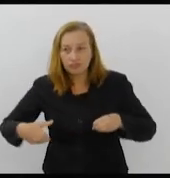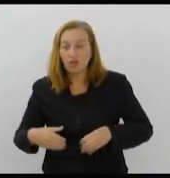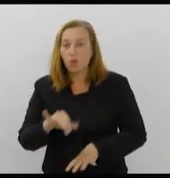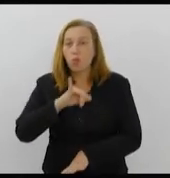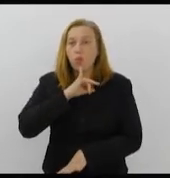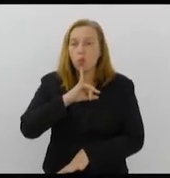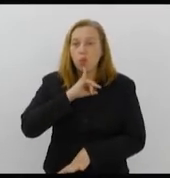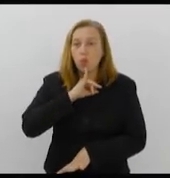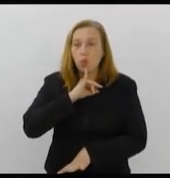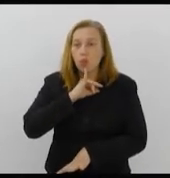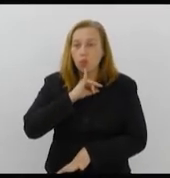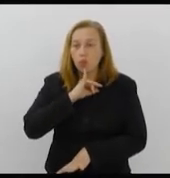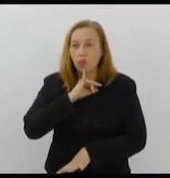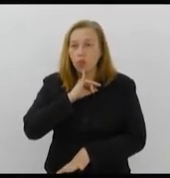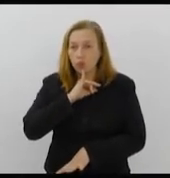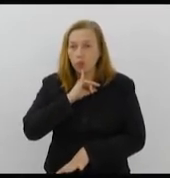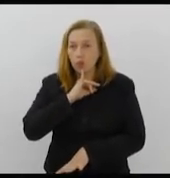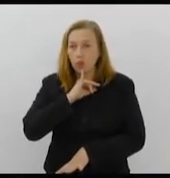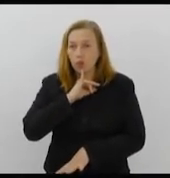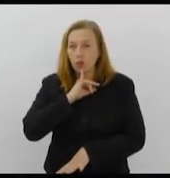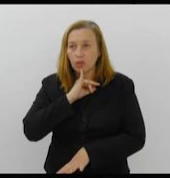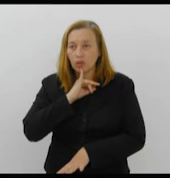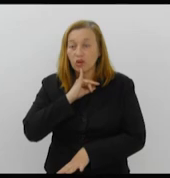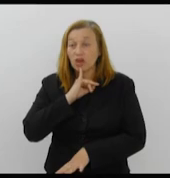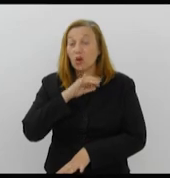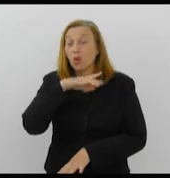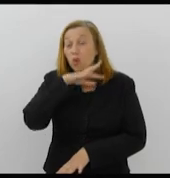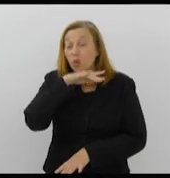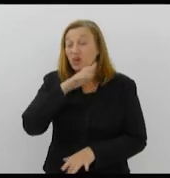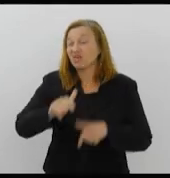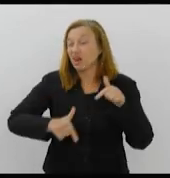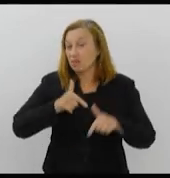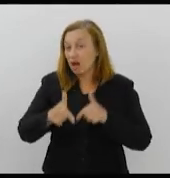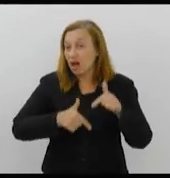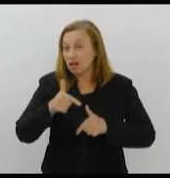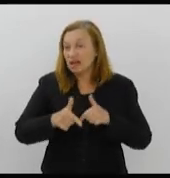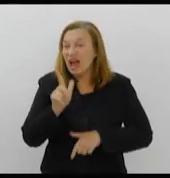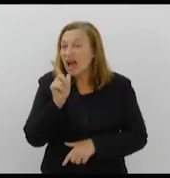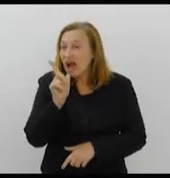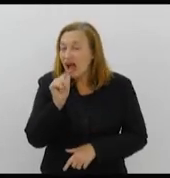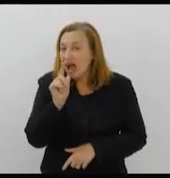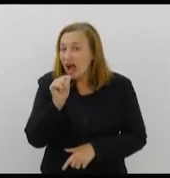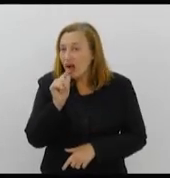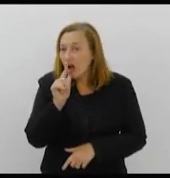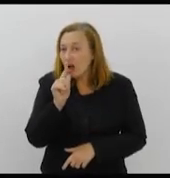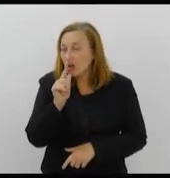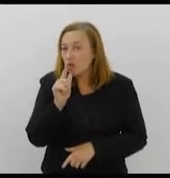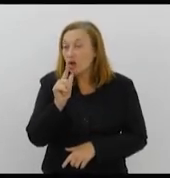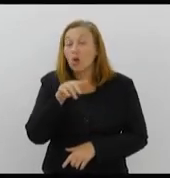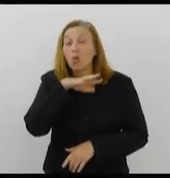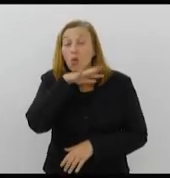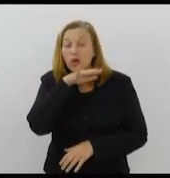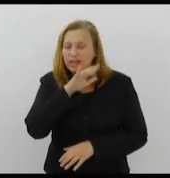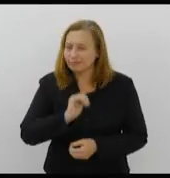vem prestando já há bastante tempo mau serviço, água que não é potável, de baixa